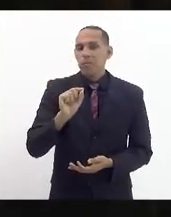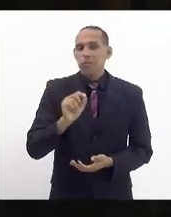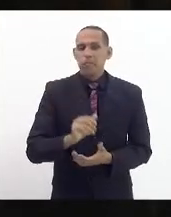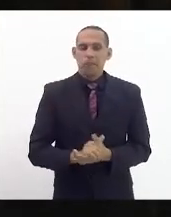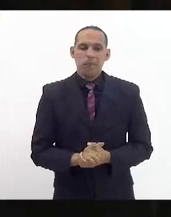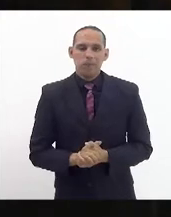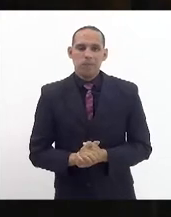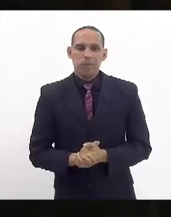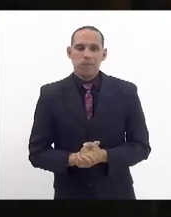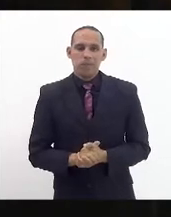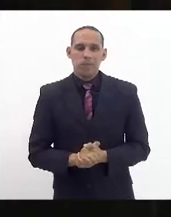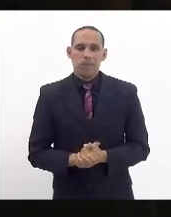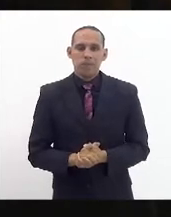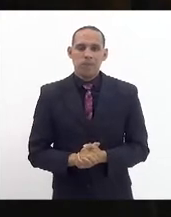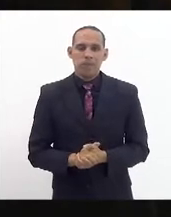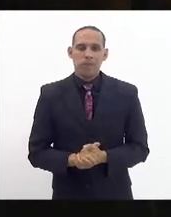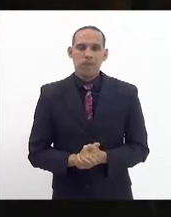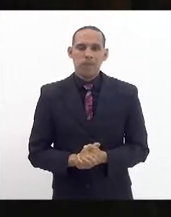desse